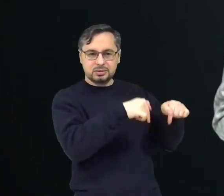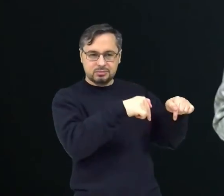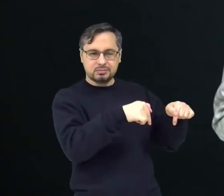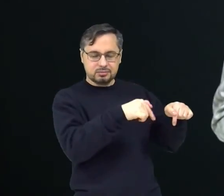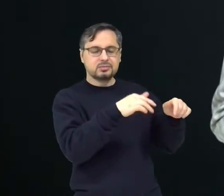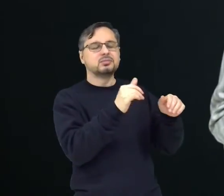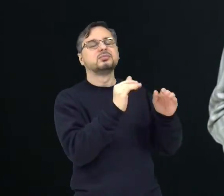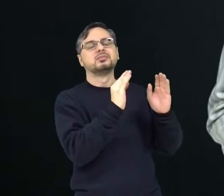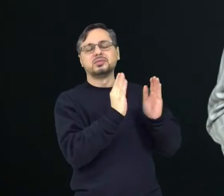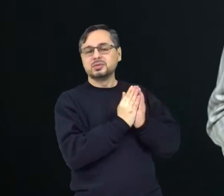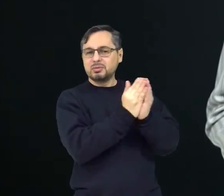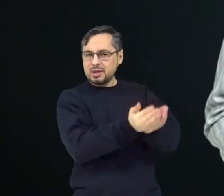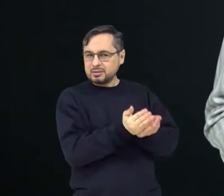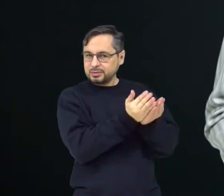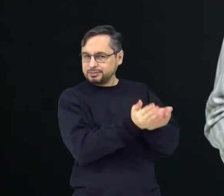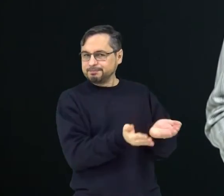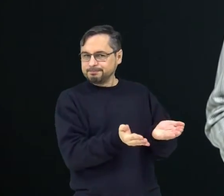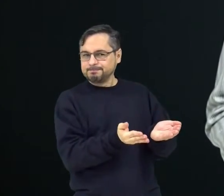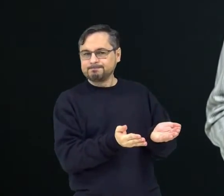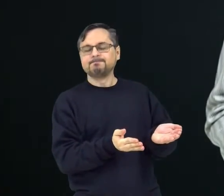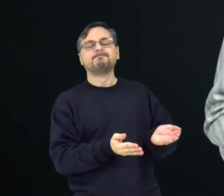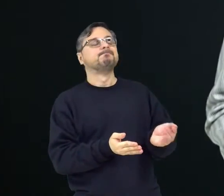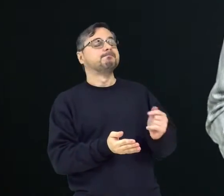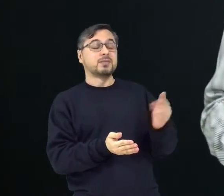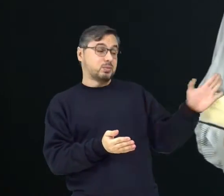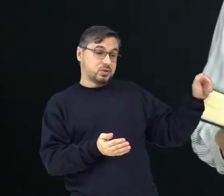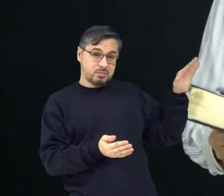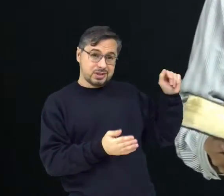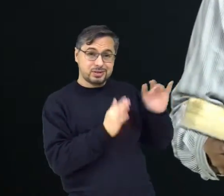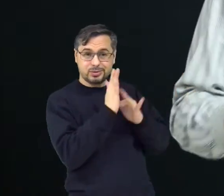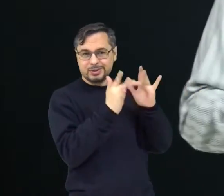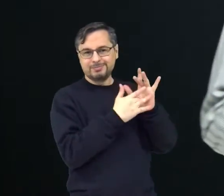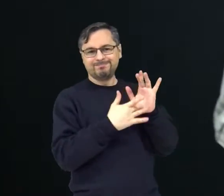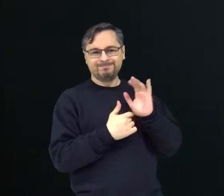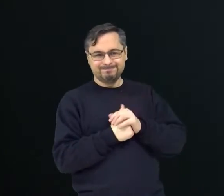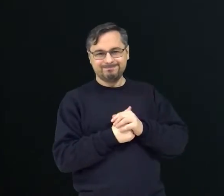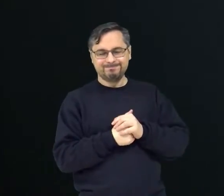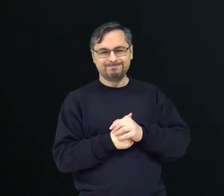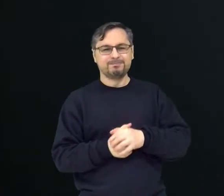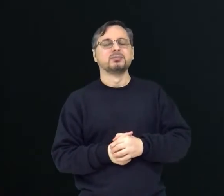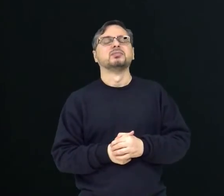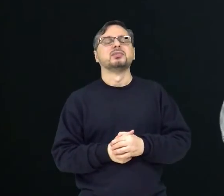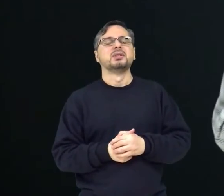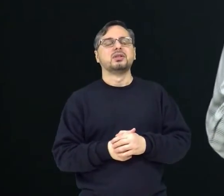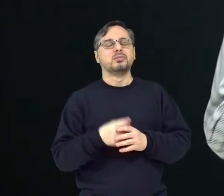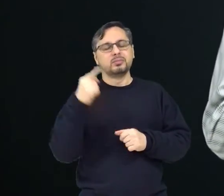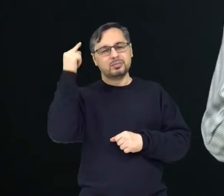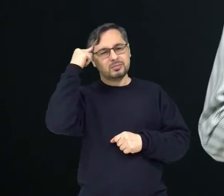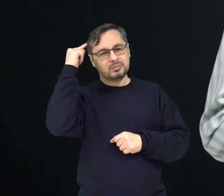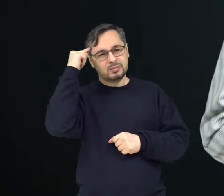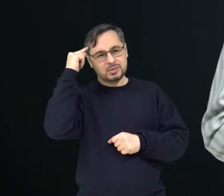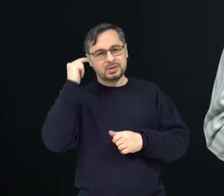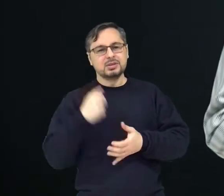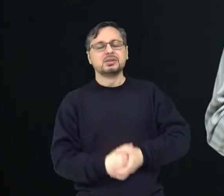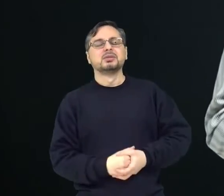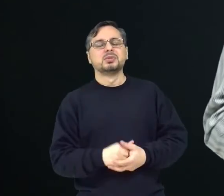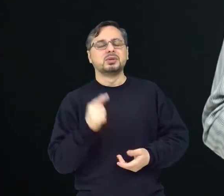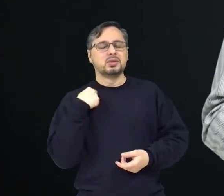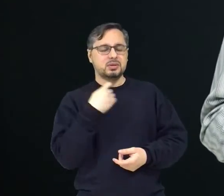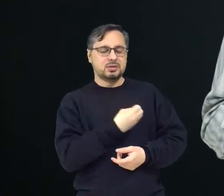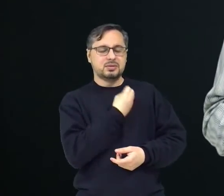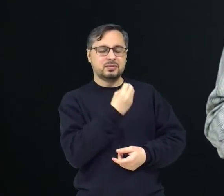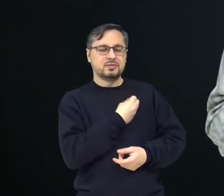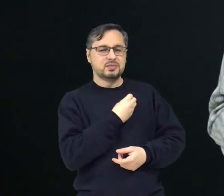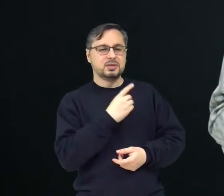Jesus. Portanto, meu querido irmão, em metáfora com a presente vida,